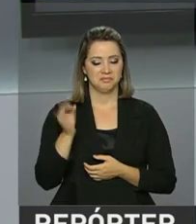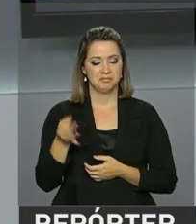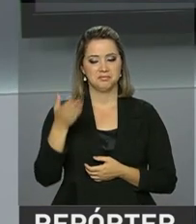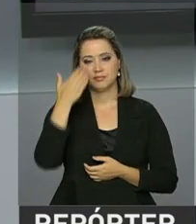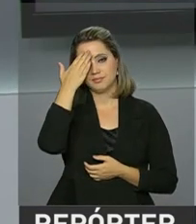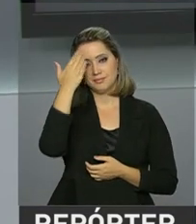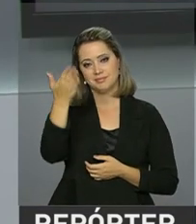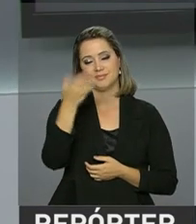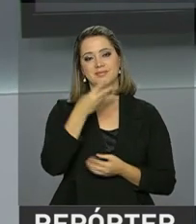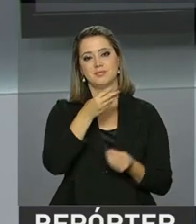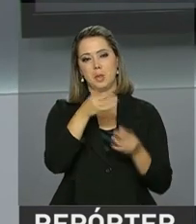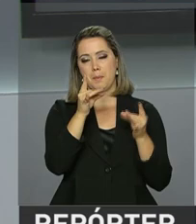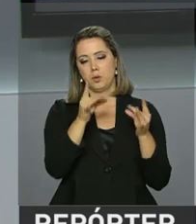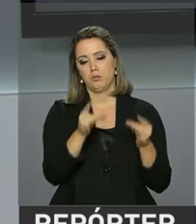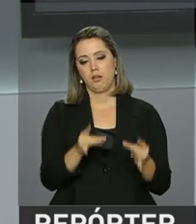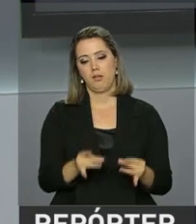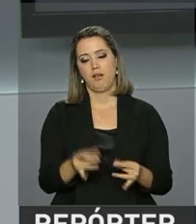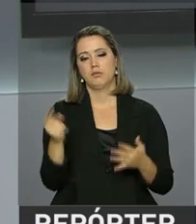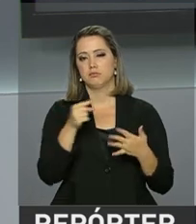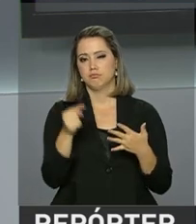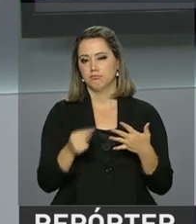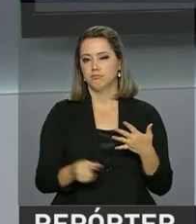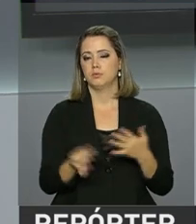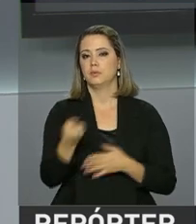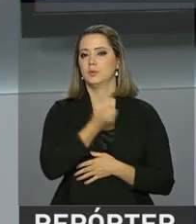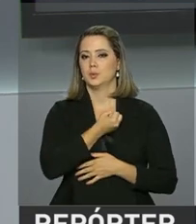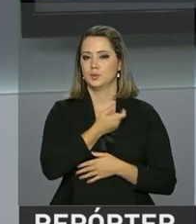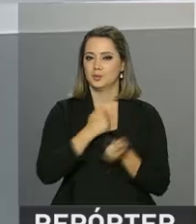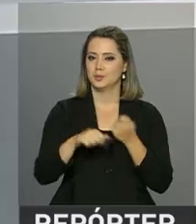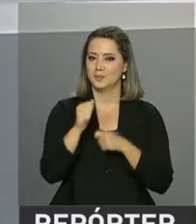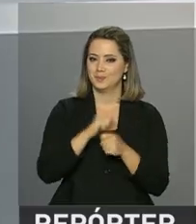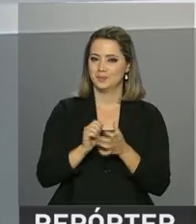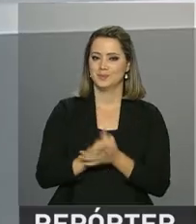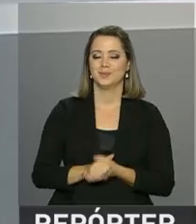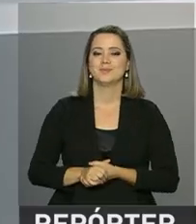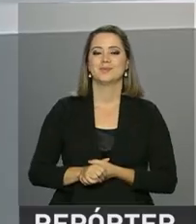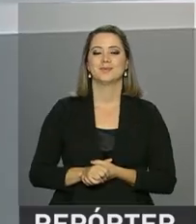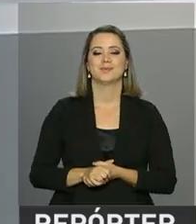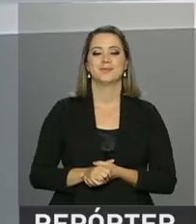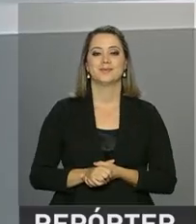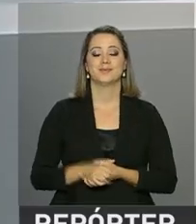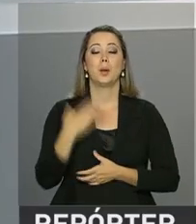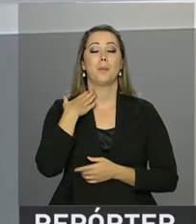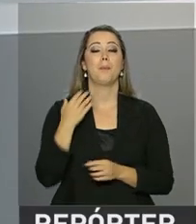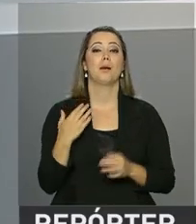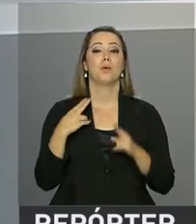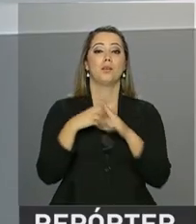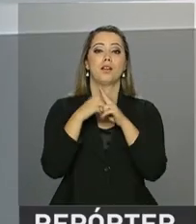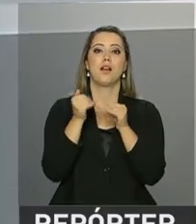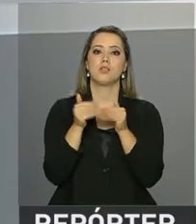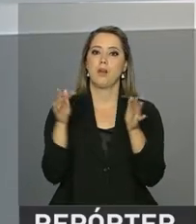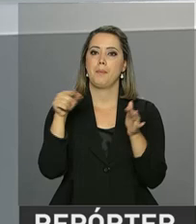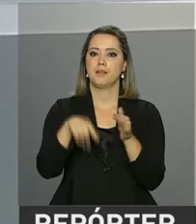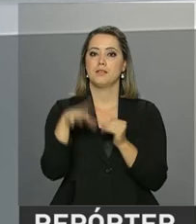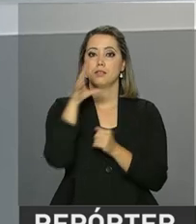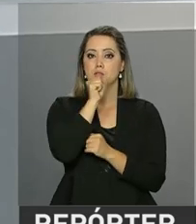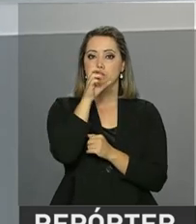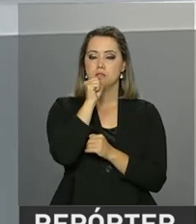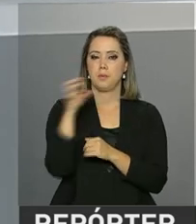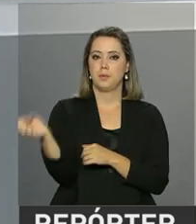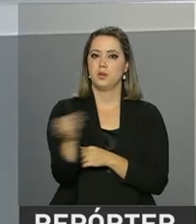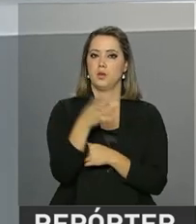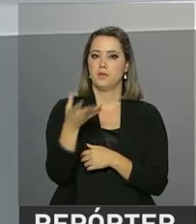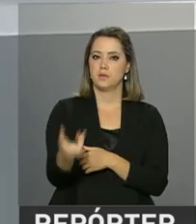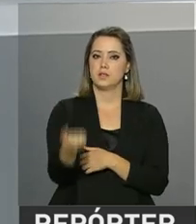Paulo Obrigado aí pelo detalhamento dos números da economia as agências da Caixa vão abrir neste sábado para